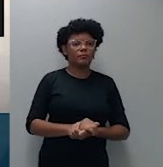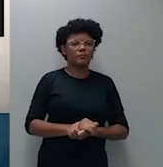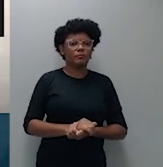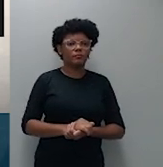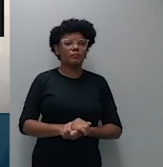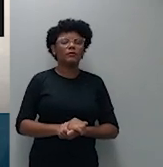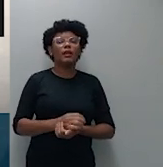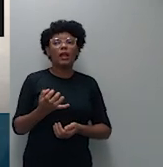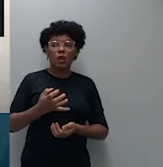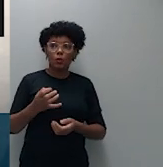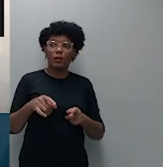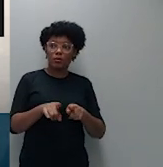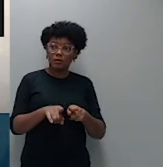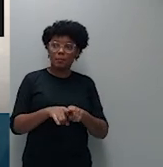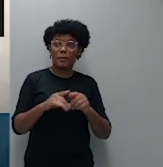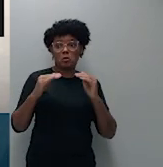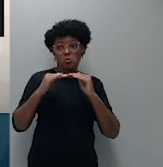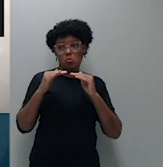concordo